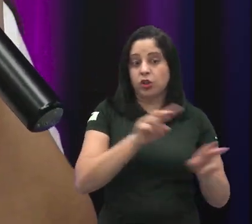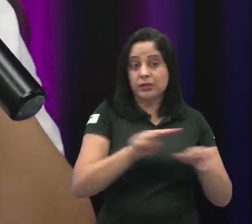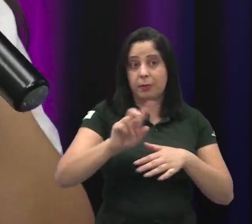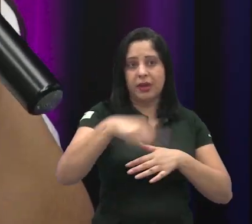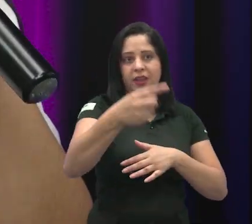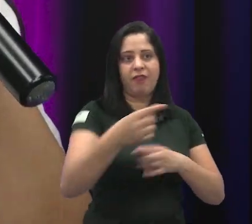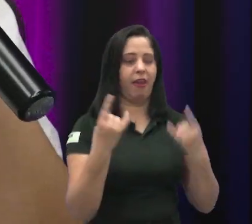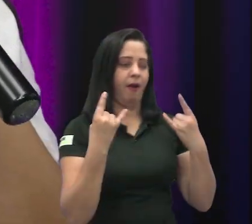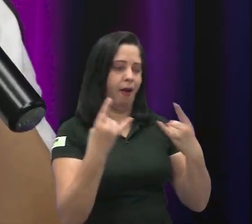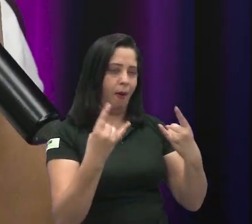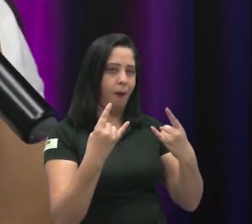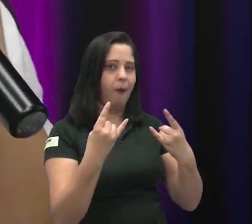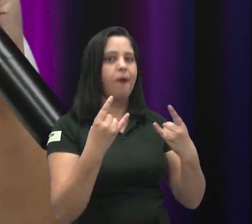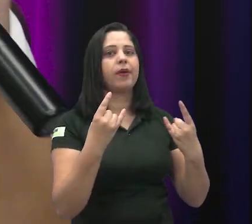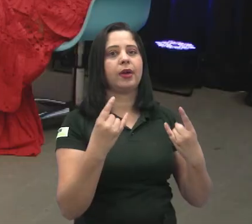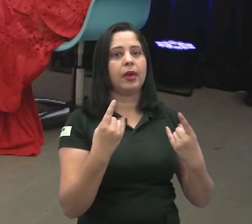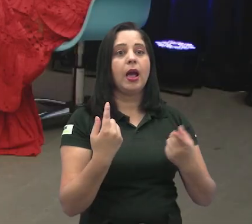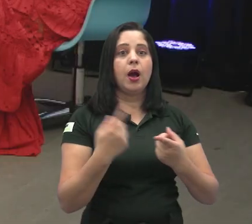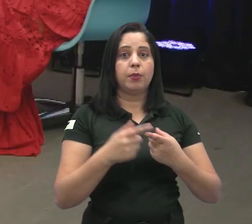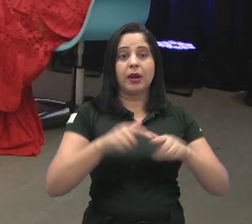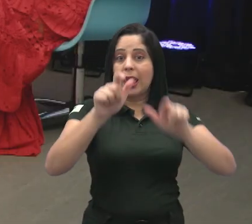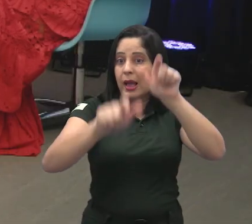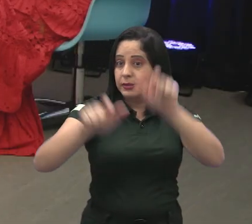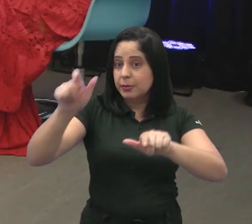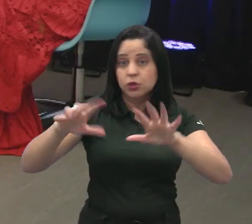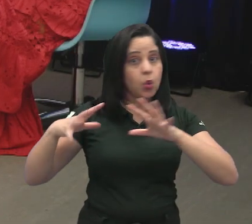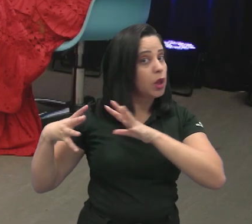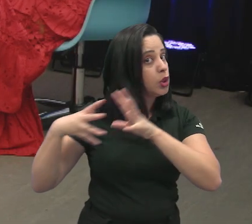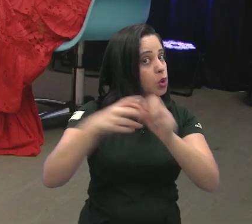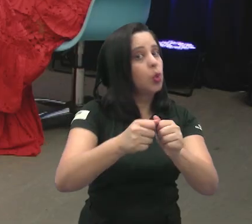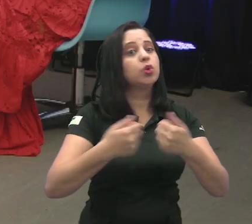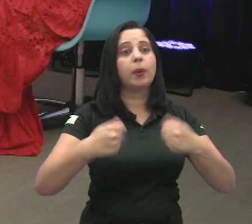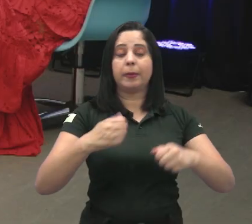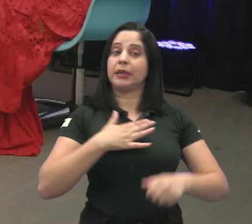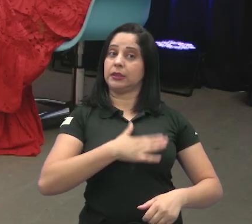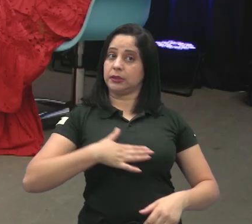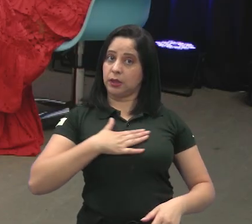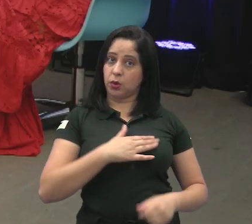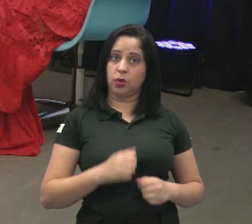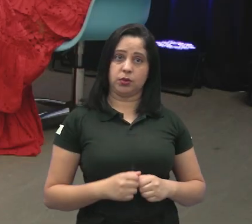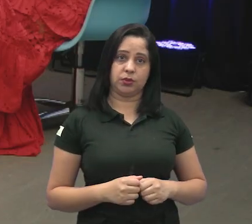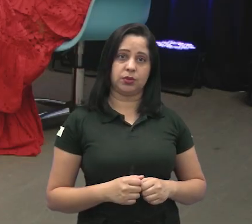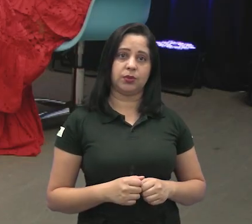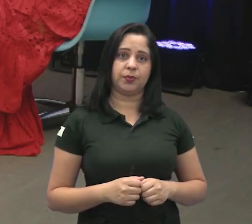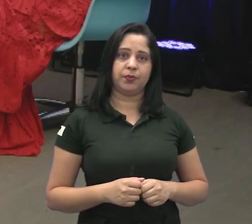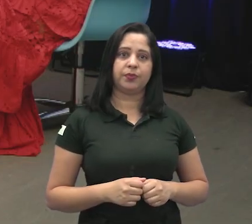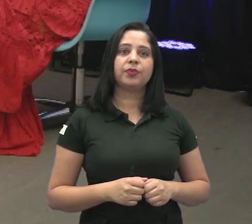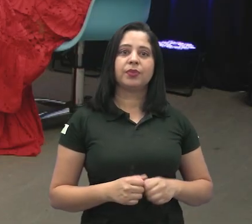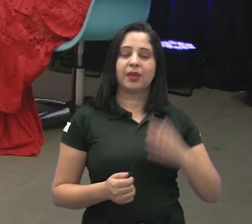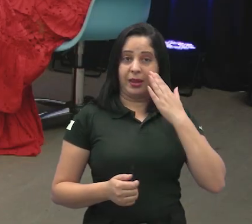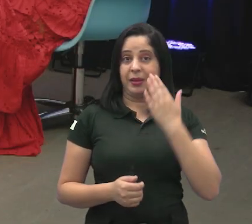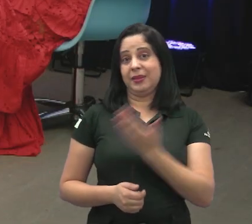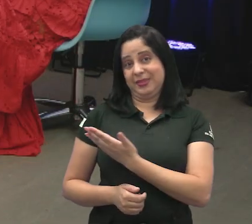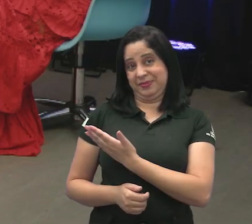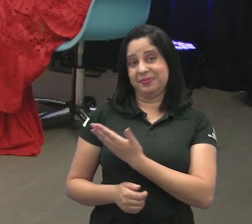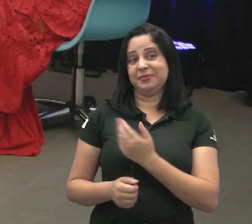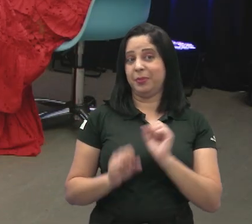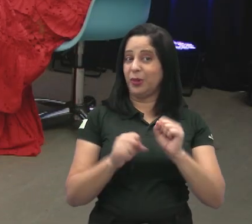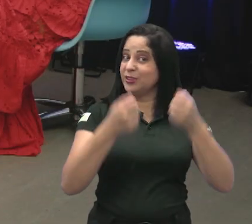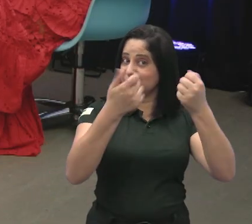rock, pra atender todos os gostos, né? E aí acho que pra falar da estrutura do programa, o Vicky escreve, né?